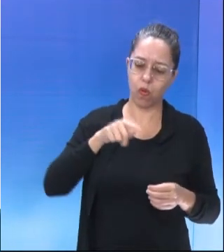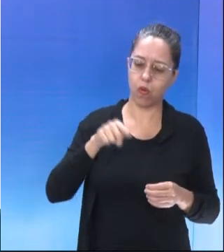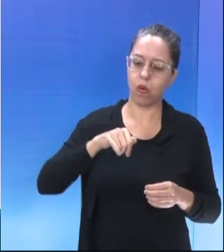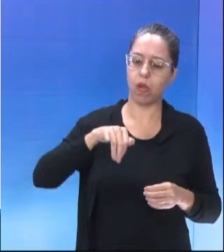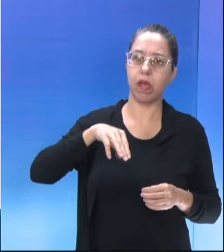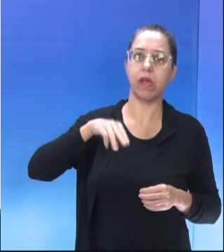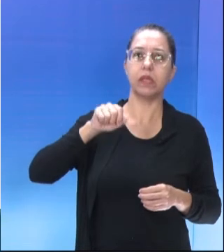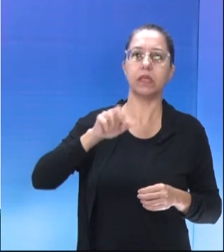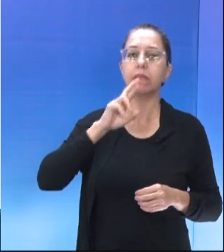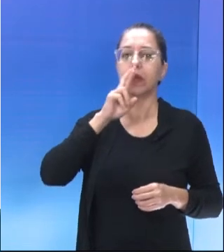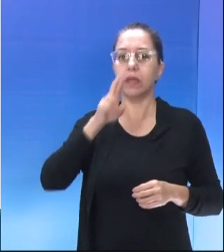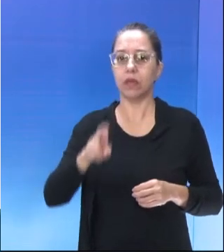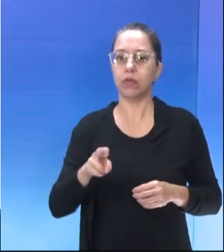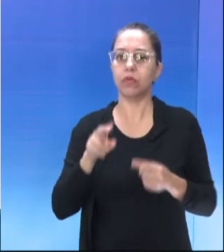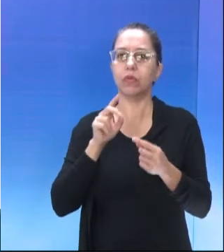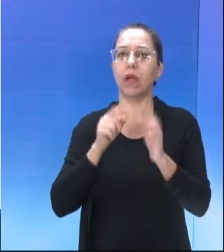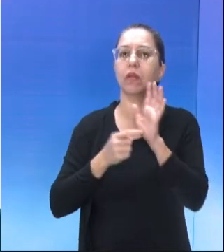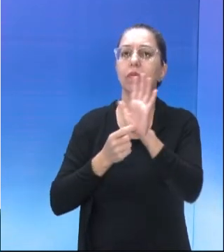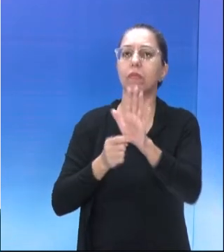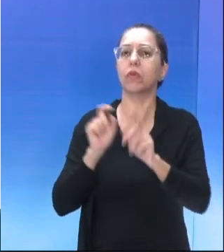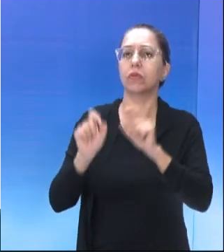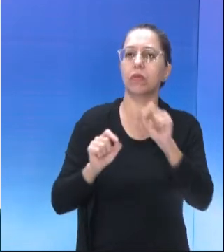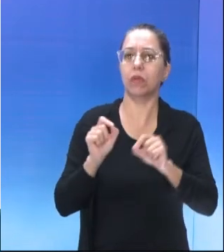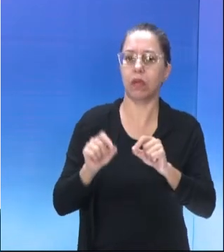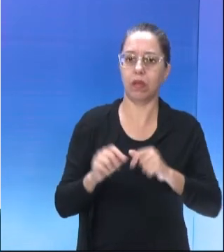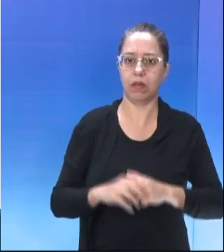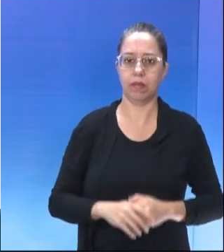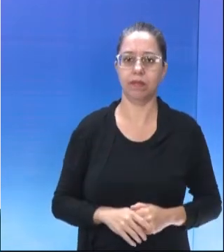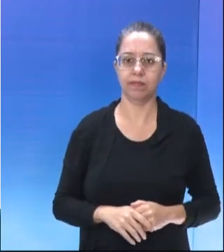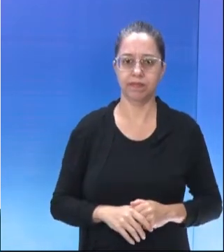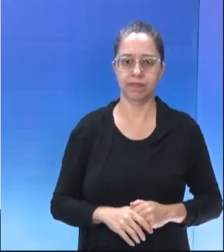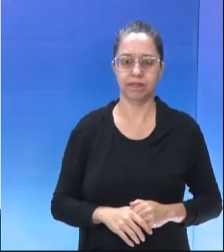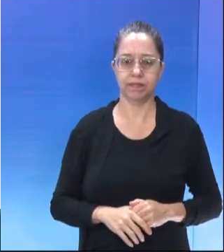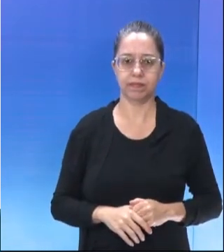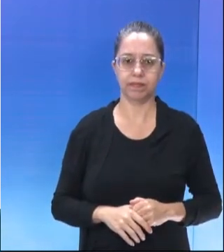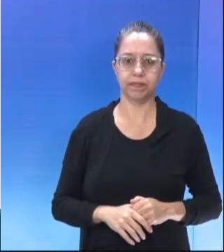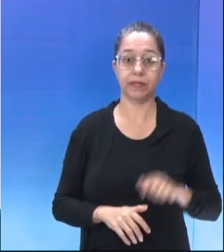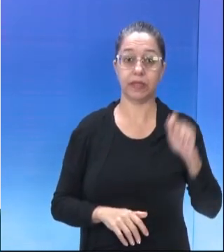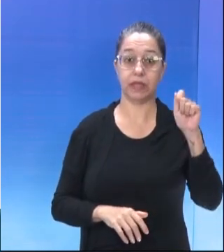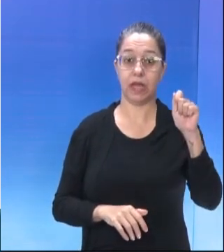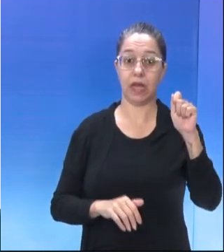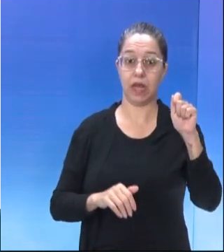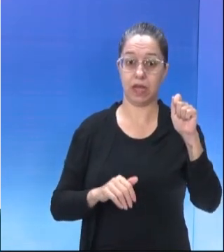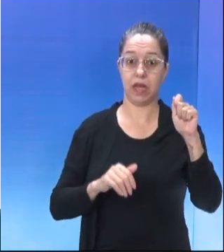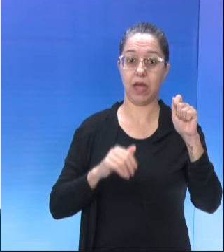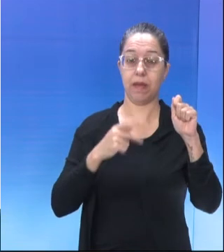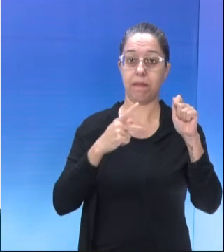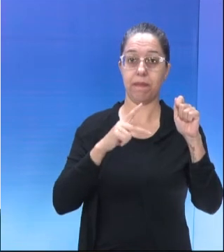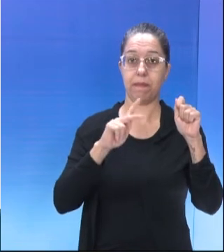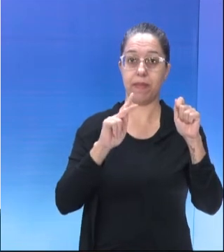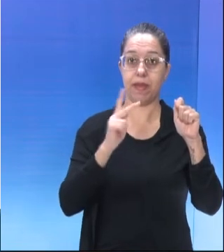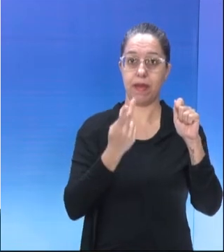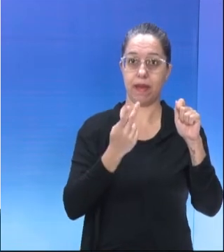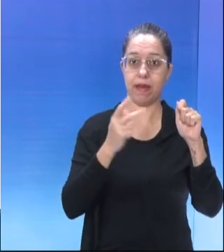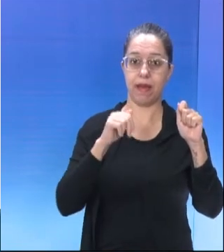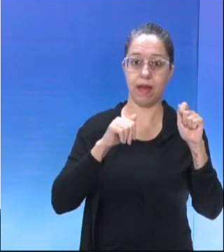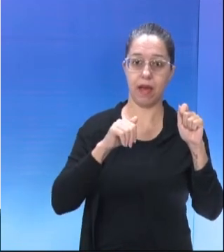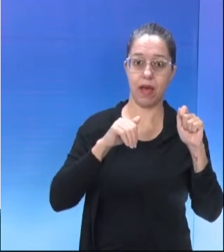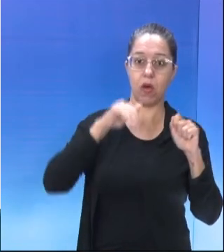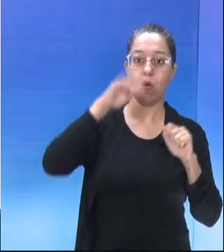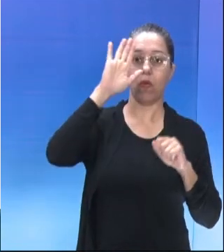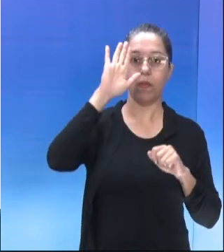os resultados obtidos indicam que, letra A, aumento do pH leva